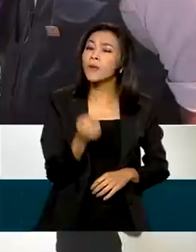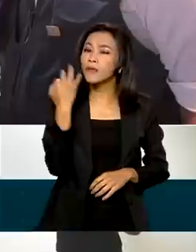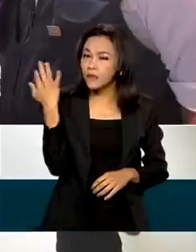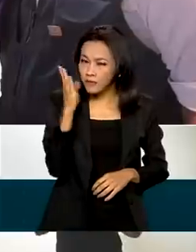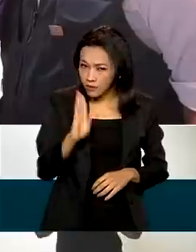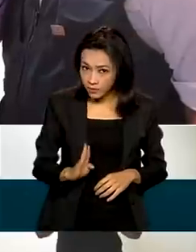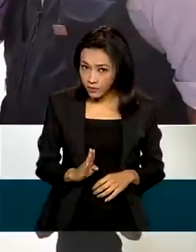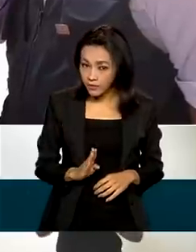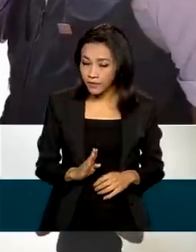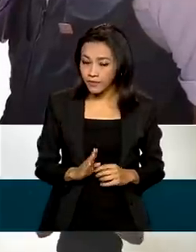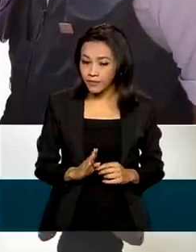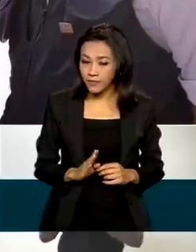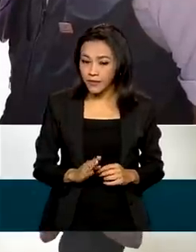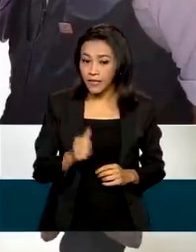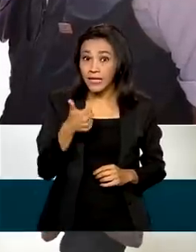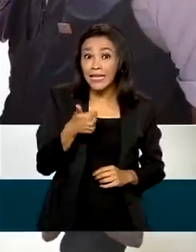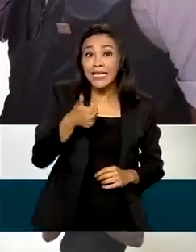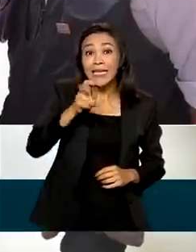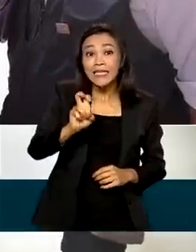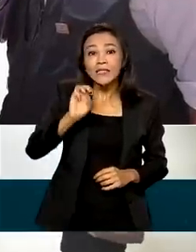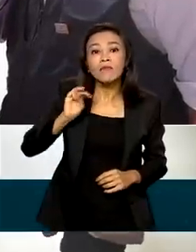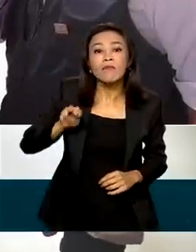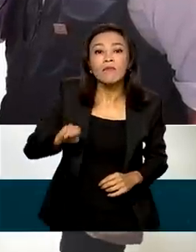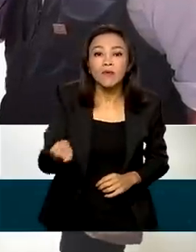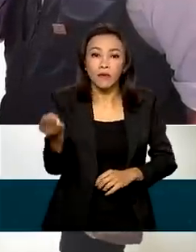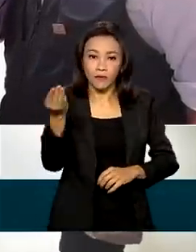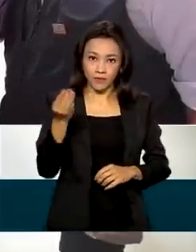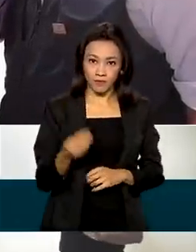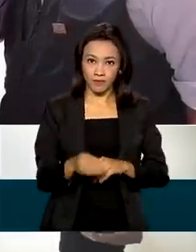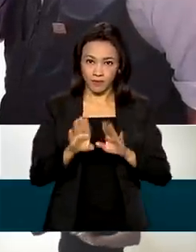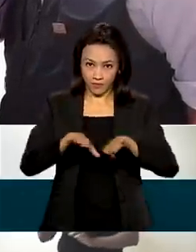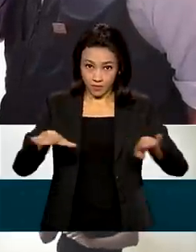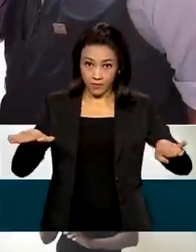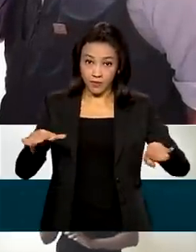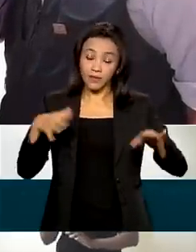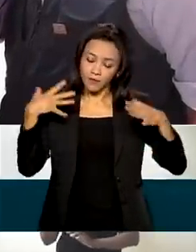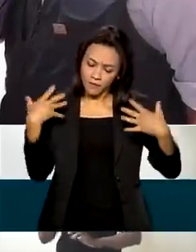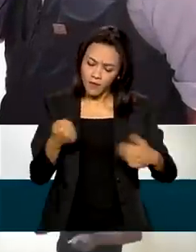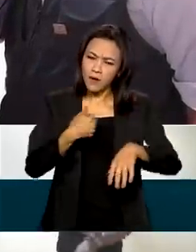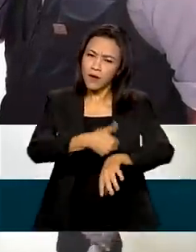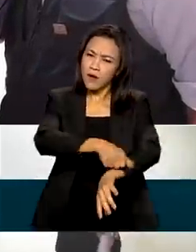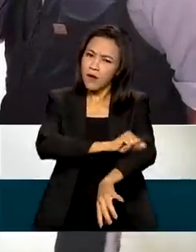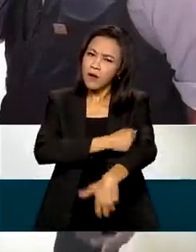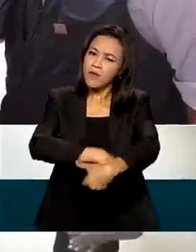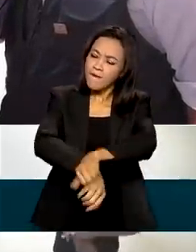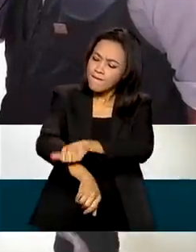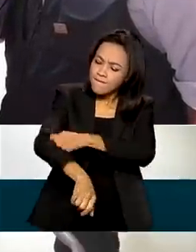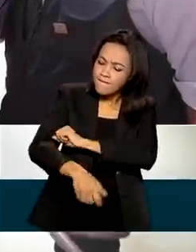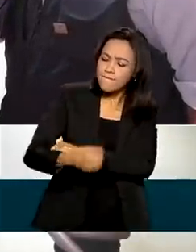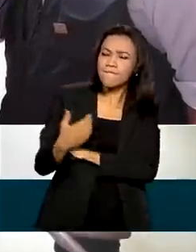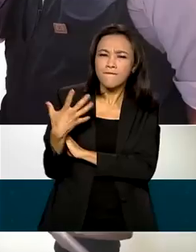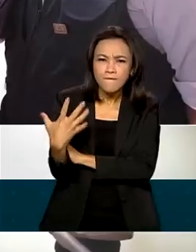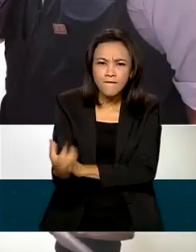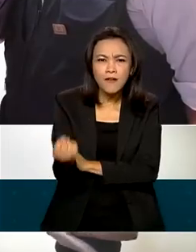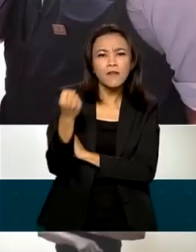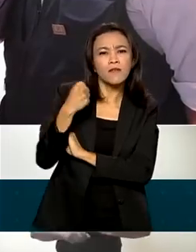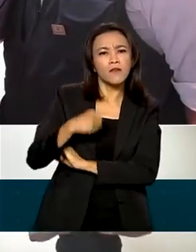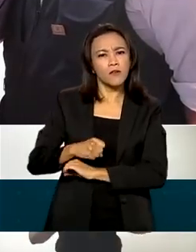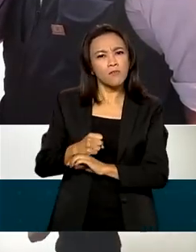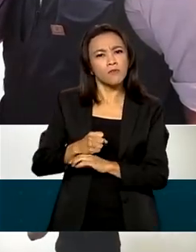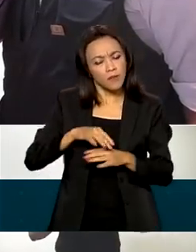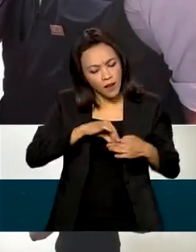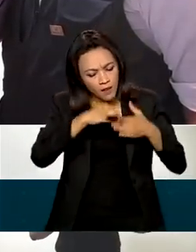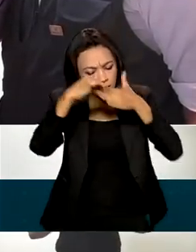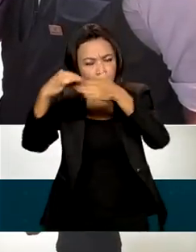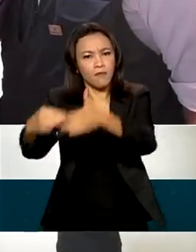Brasil 15 milhões Então vamos arregaçar as mangas vamos furar a sola do